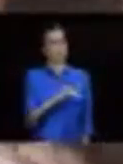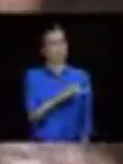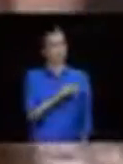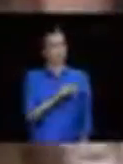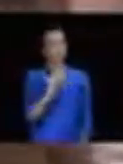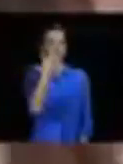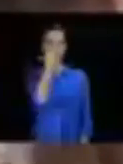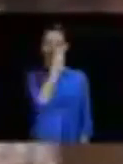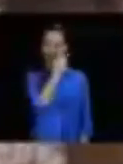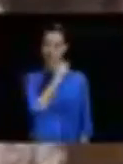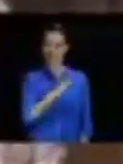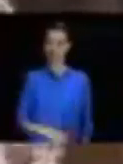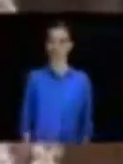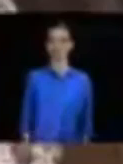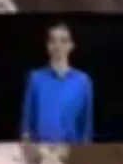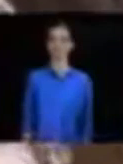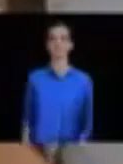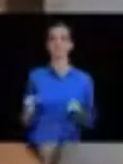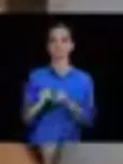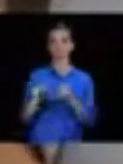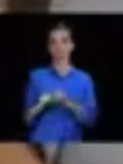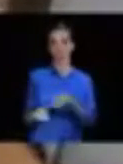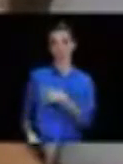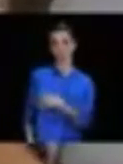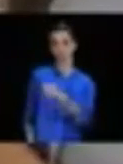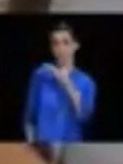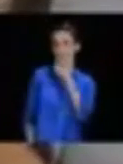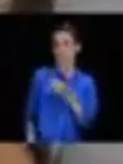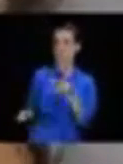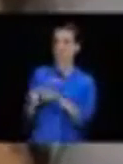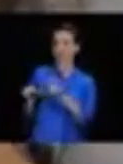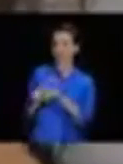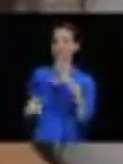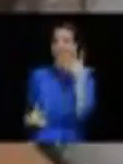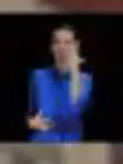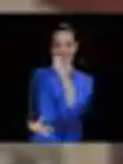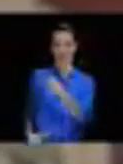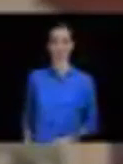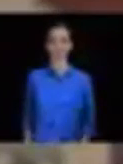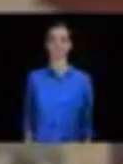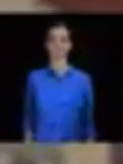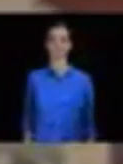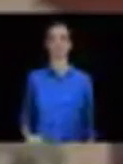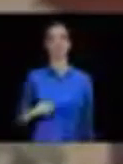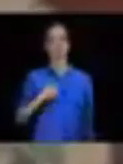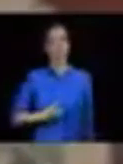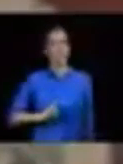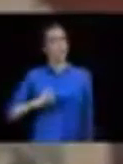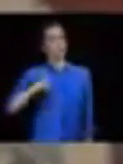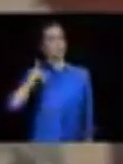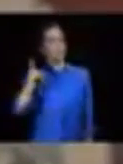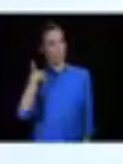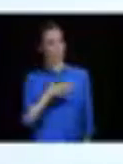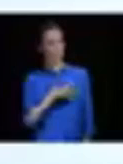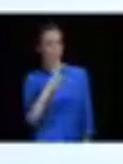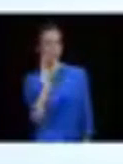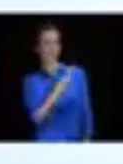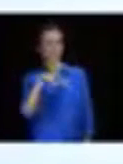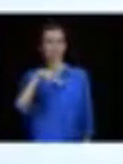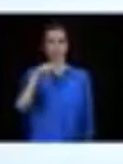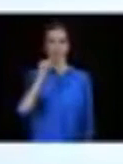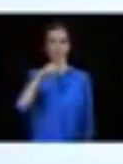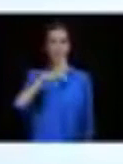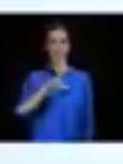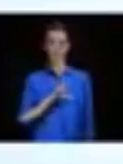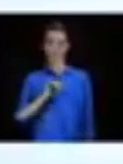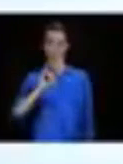maravilhosa, linda, e um filho também lindo. Eu tenho muito orgulho de ser